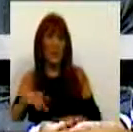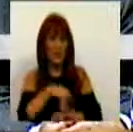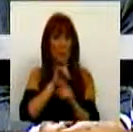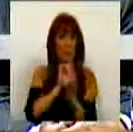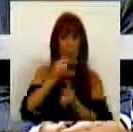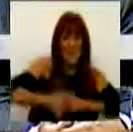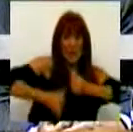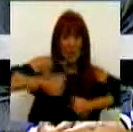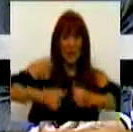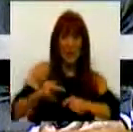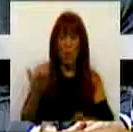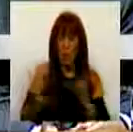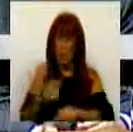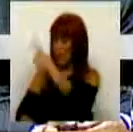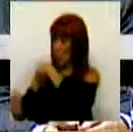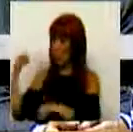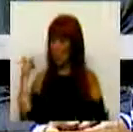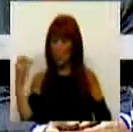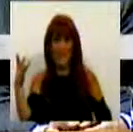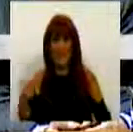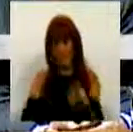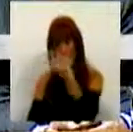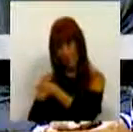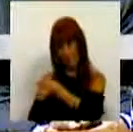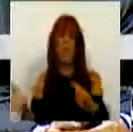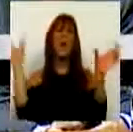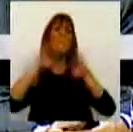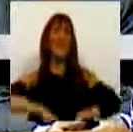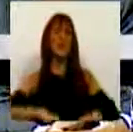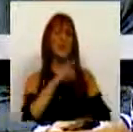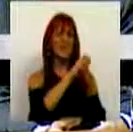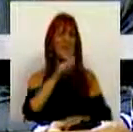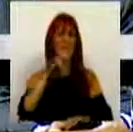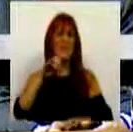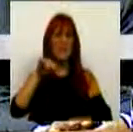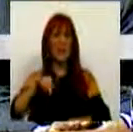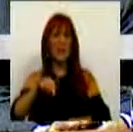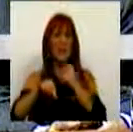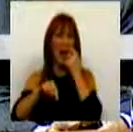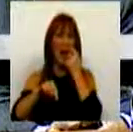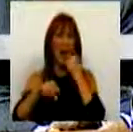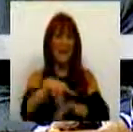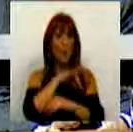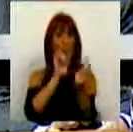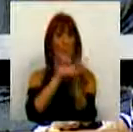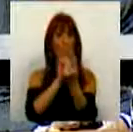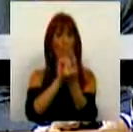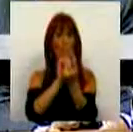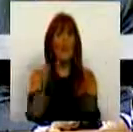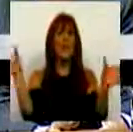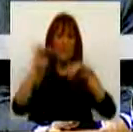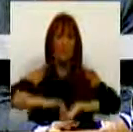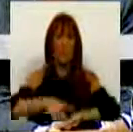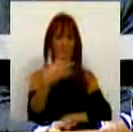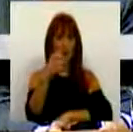de cirurgias do que tinha havido em 2016 e houve mais de 300.000 consultas e mais